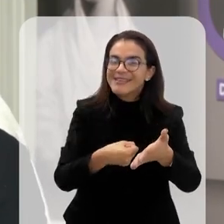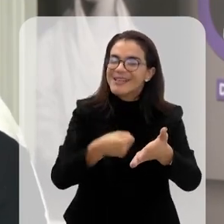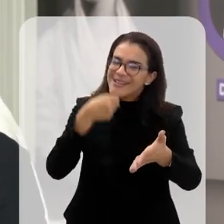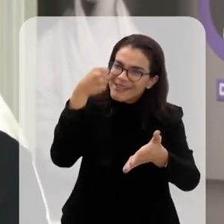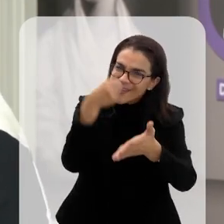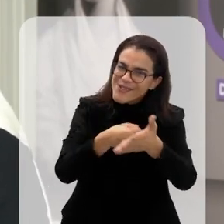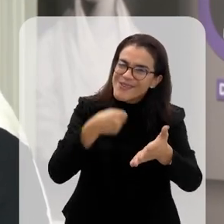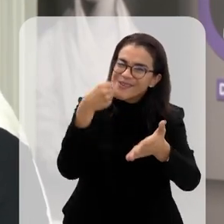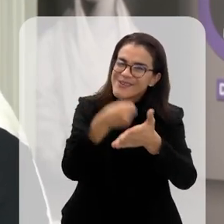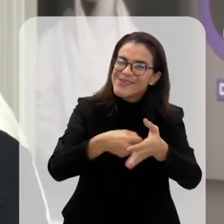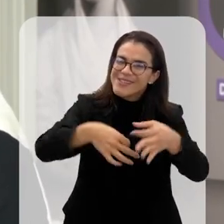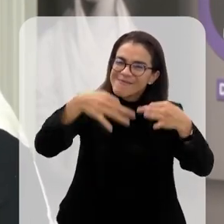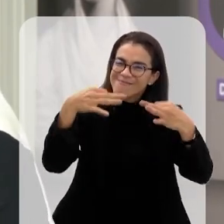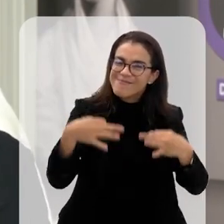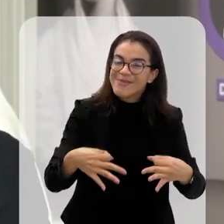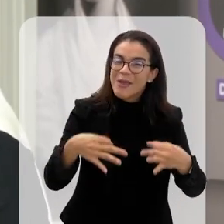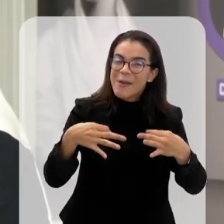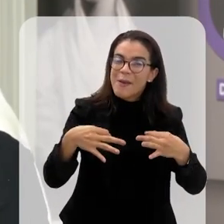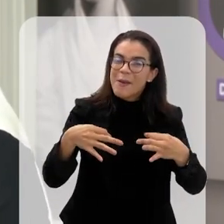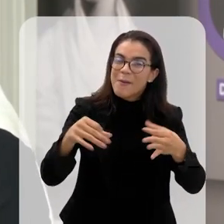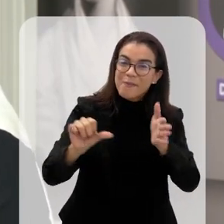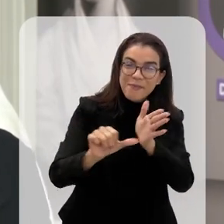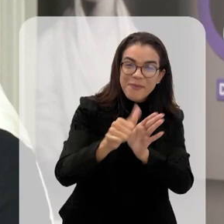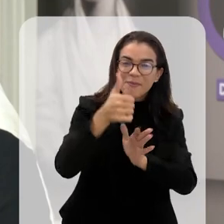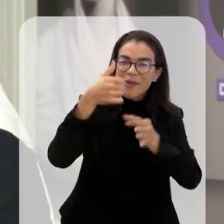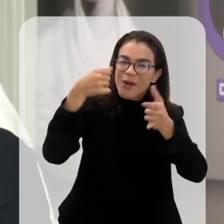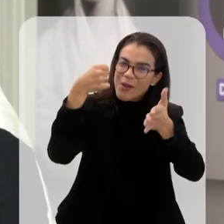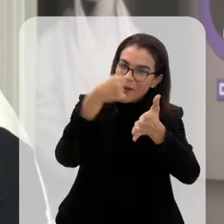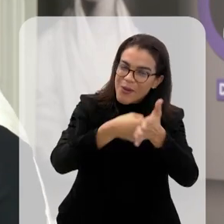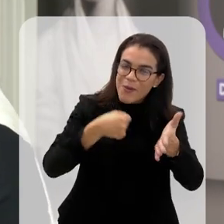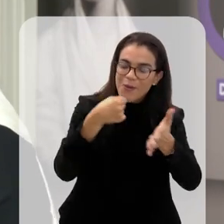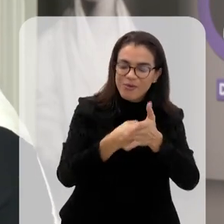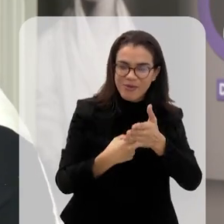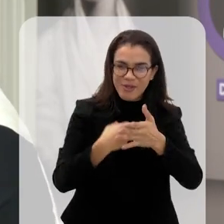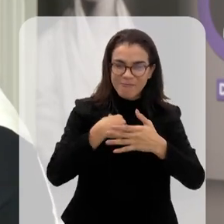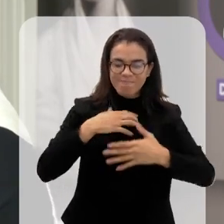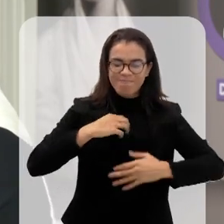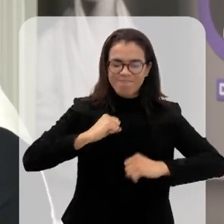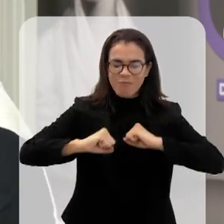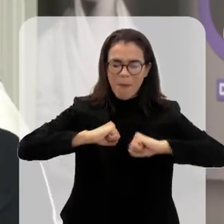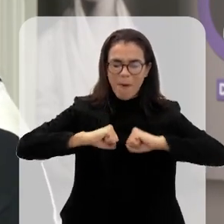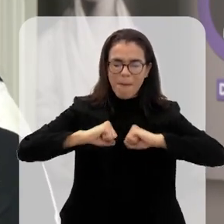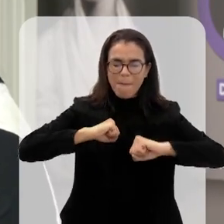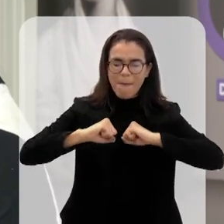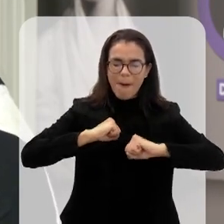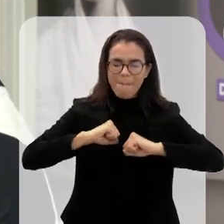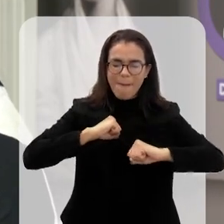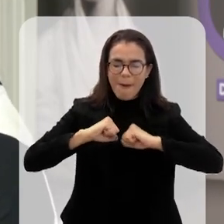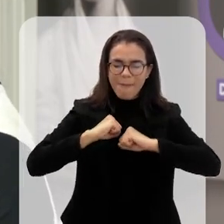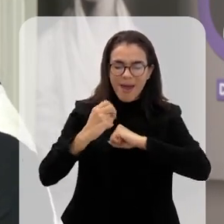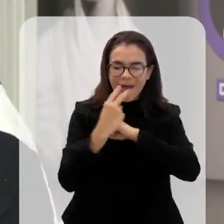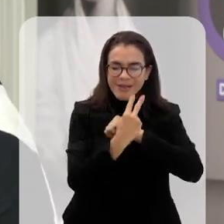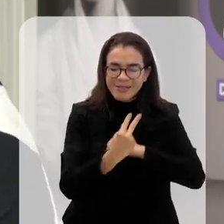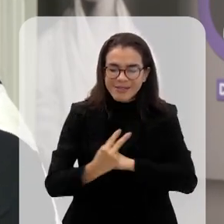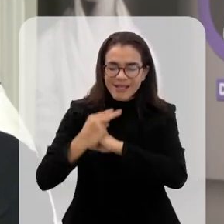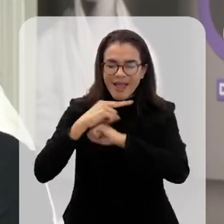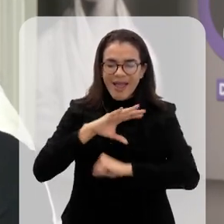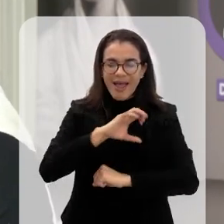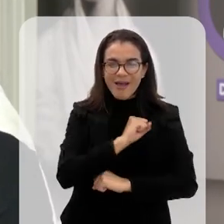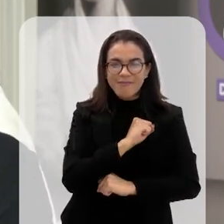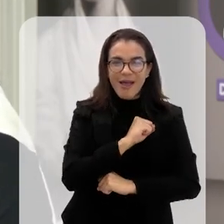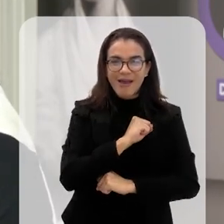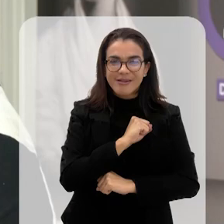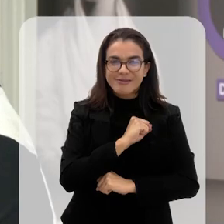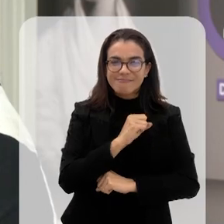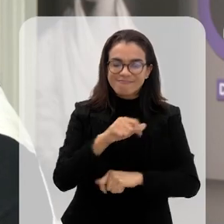lutem. Lutem mesmo. Primeiro, lutem no seu interior. Você tem que se amar para poder